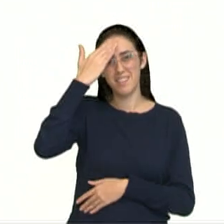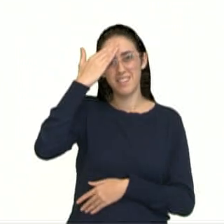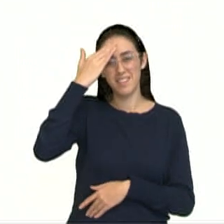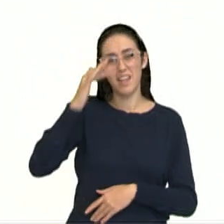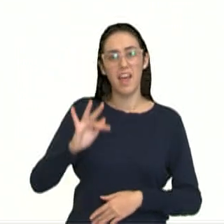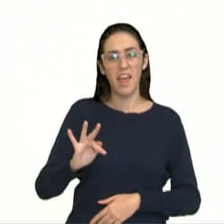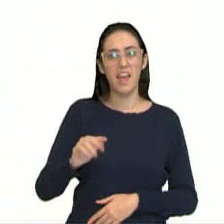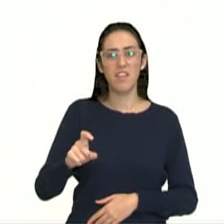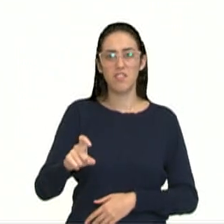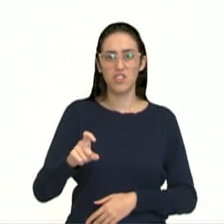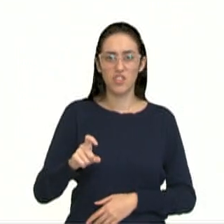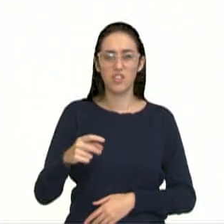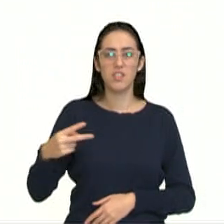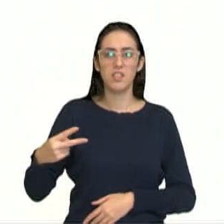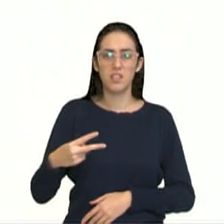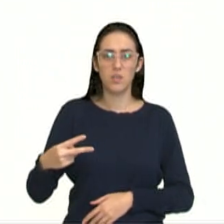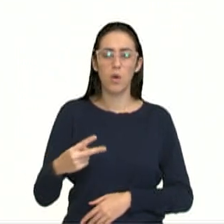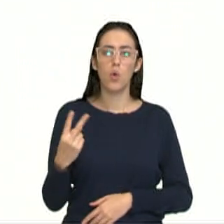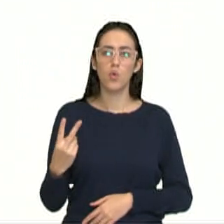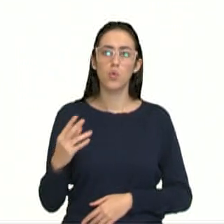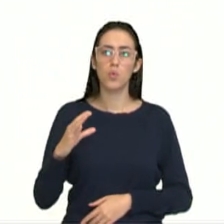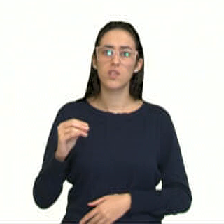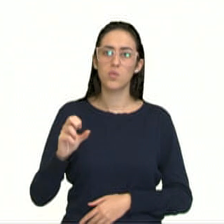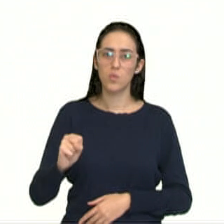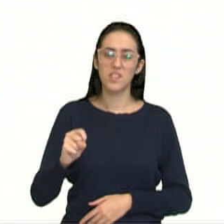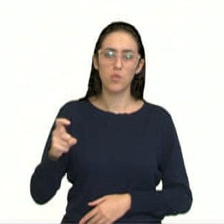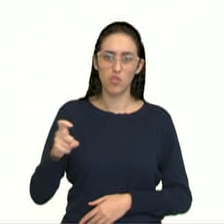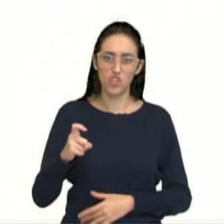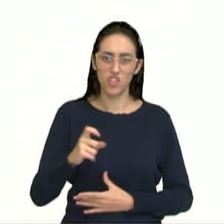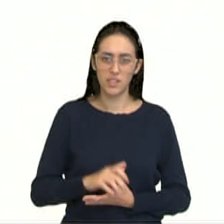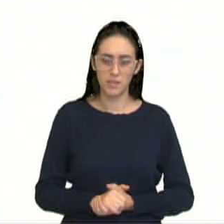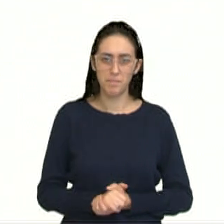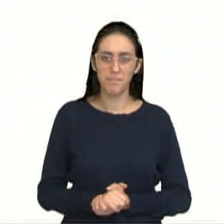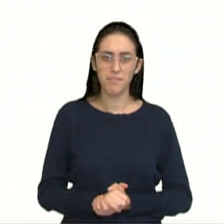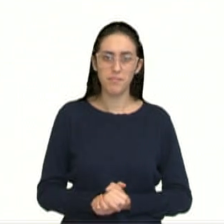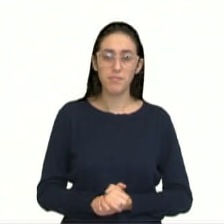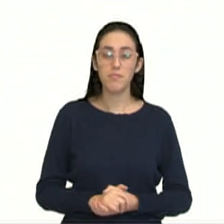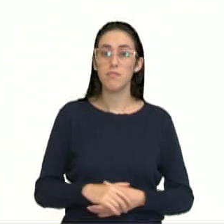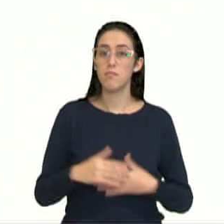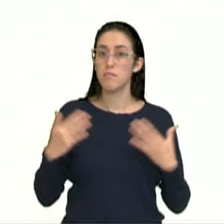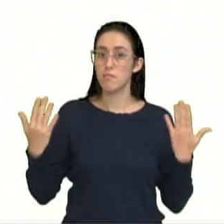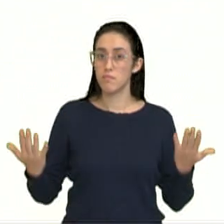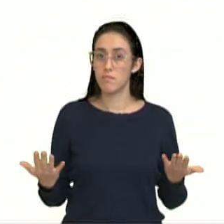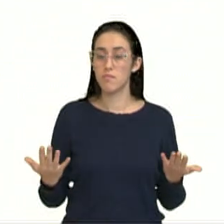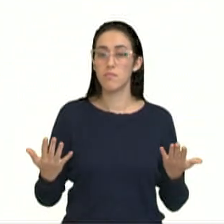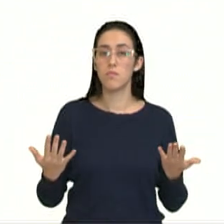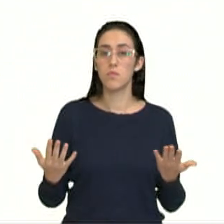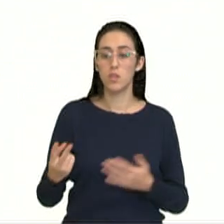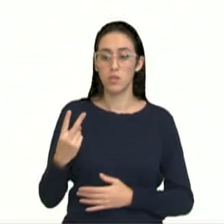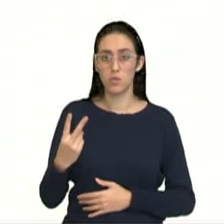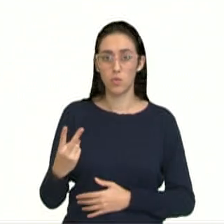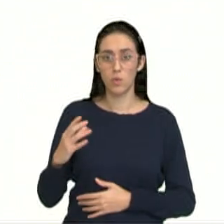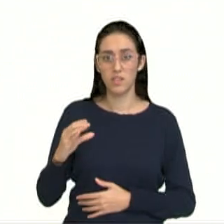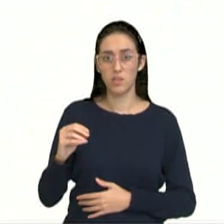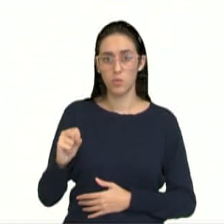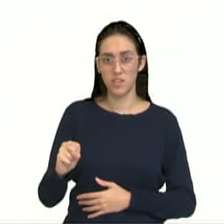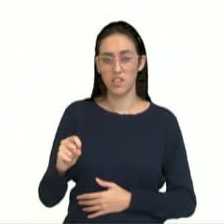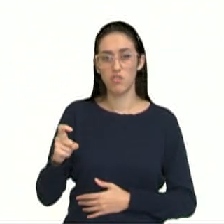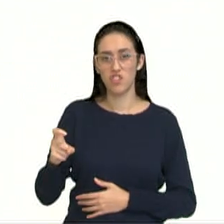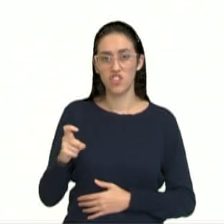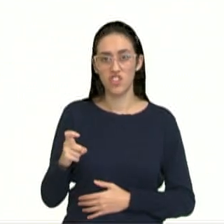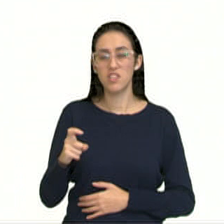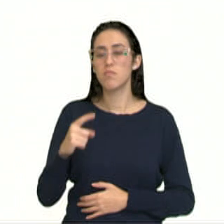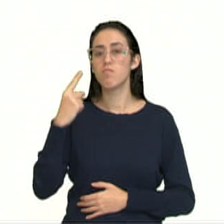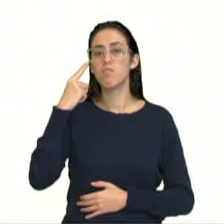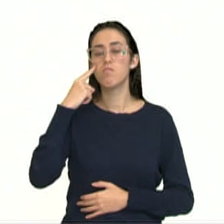de x igual a 2 cosseno de x. Então, na 2 cosseno de x, eu